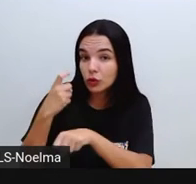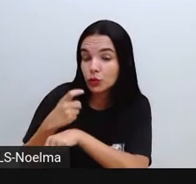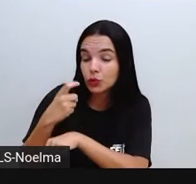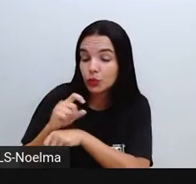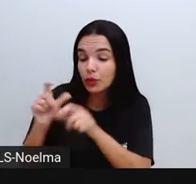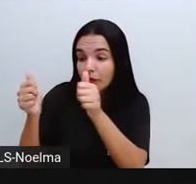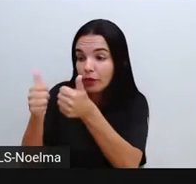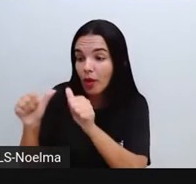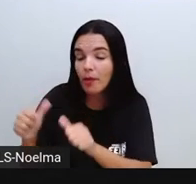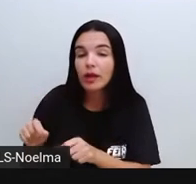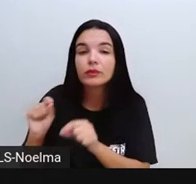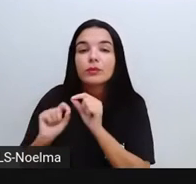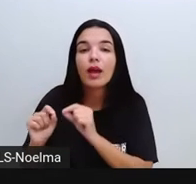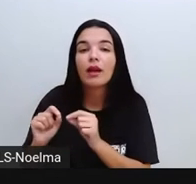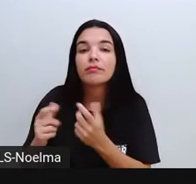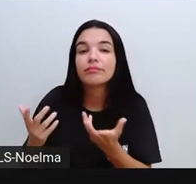é?